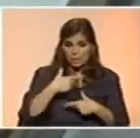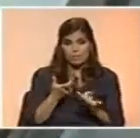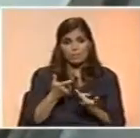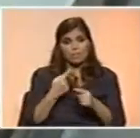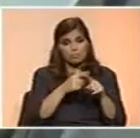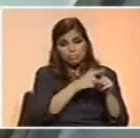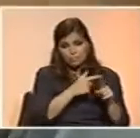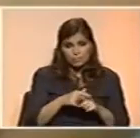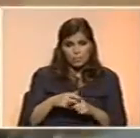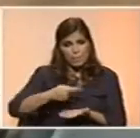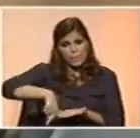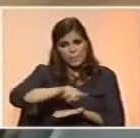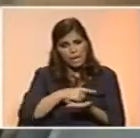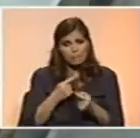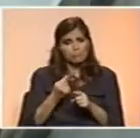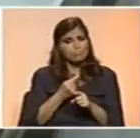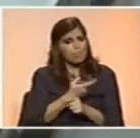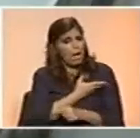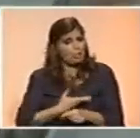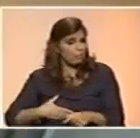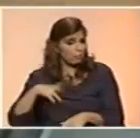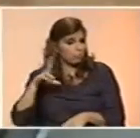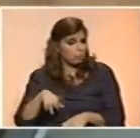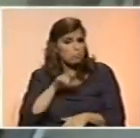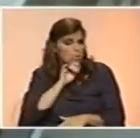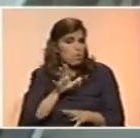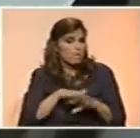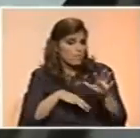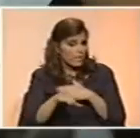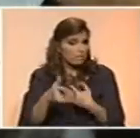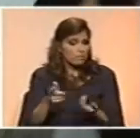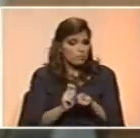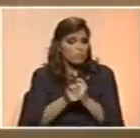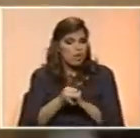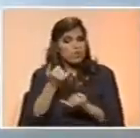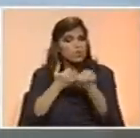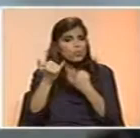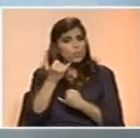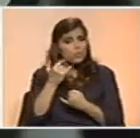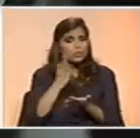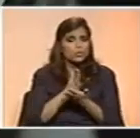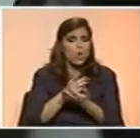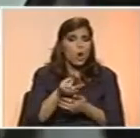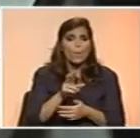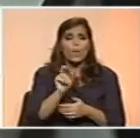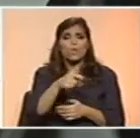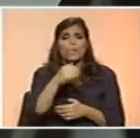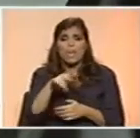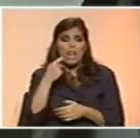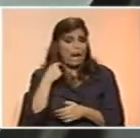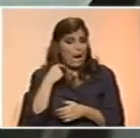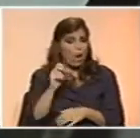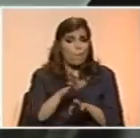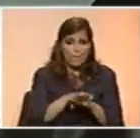variadas. Até pratos de gastronomia tradicional portuguesa podem ser confeccionados, substituindo apenas a proteína da carne ou do